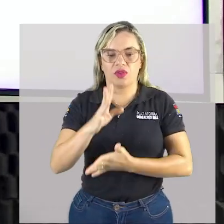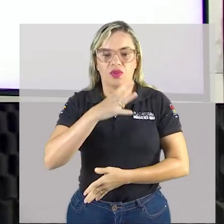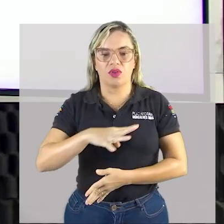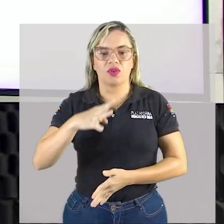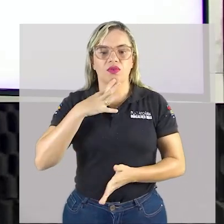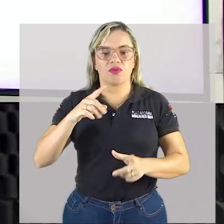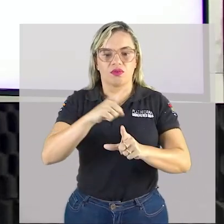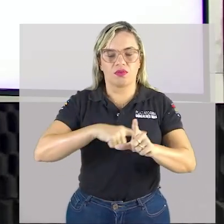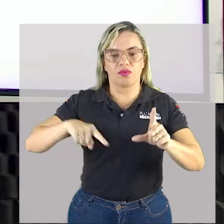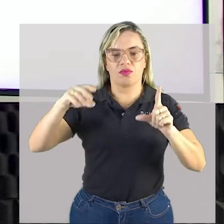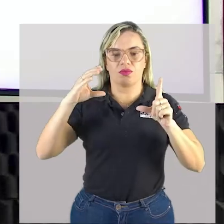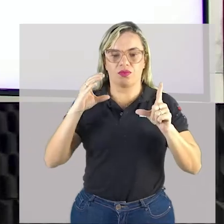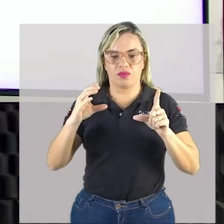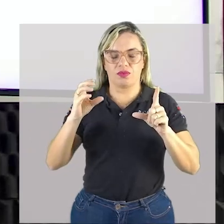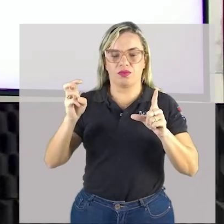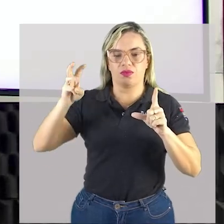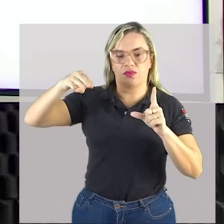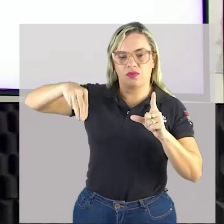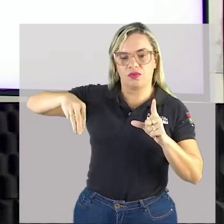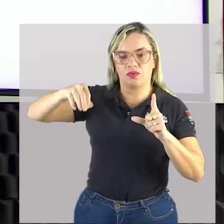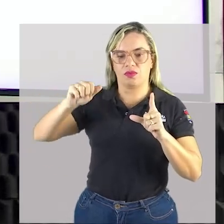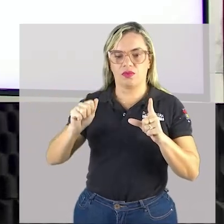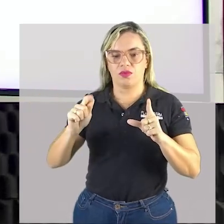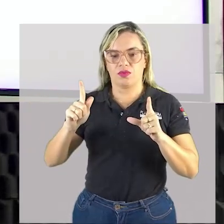como magnificação, tá?